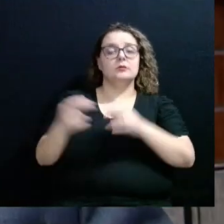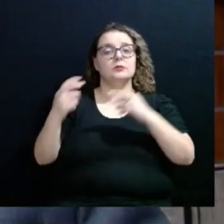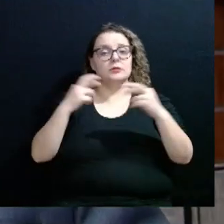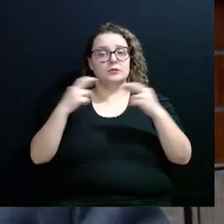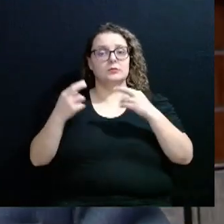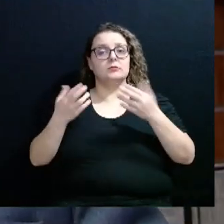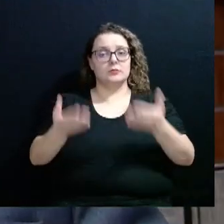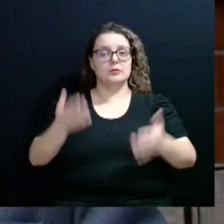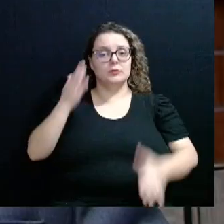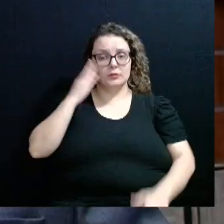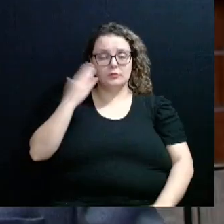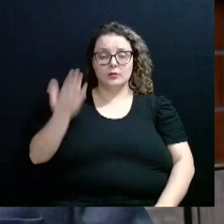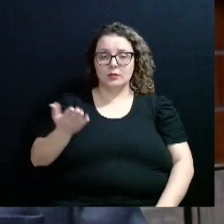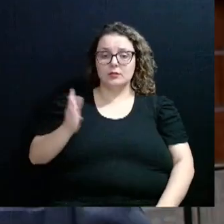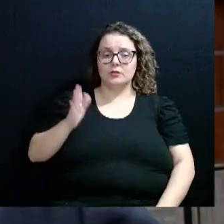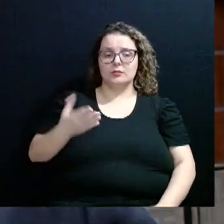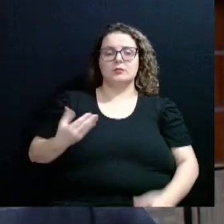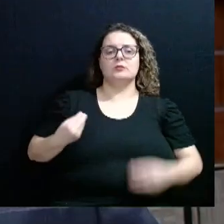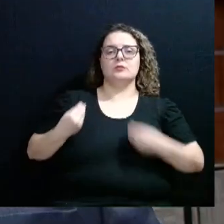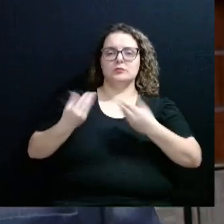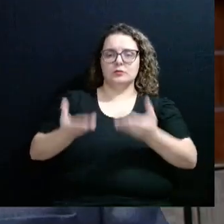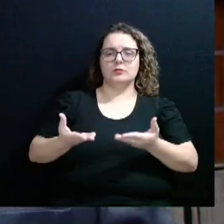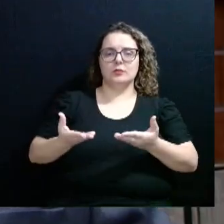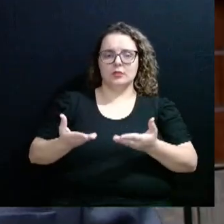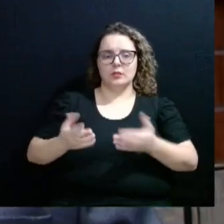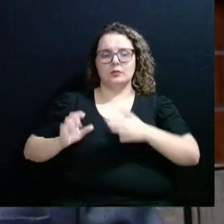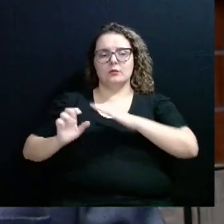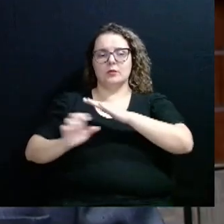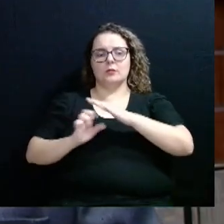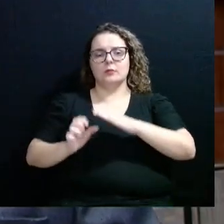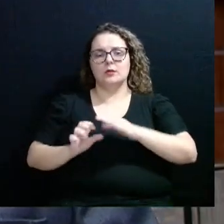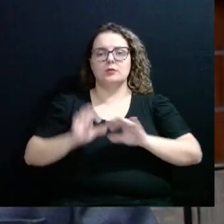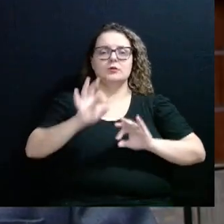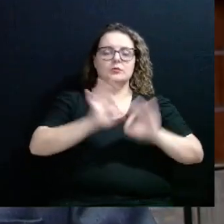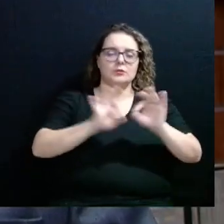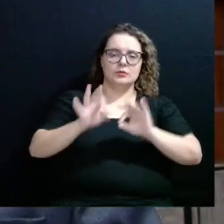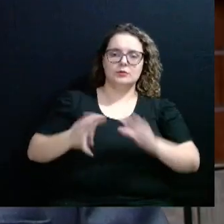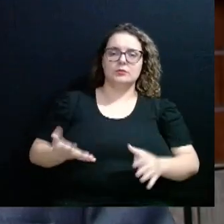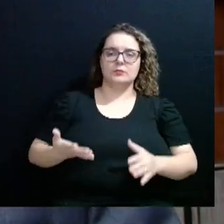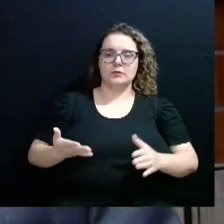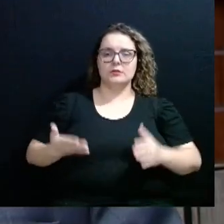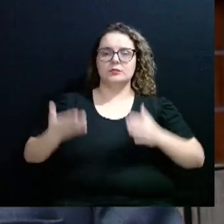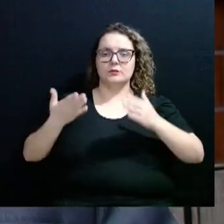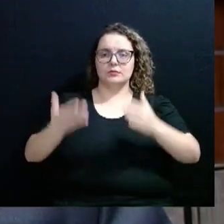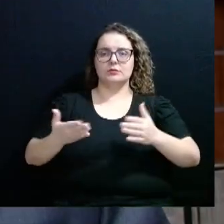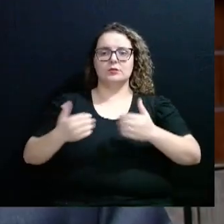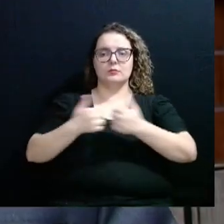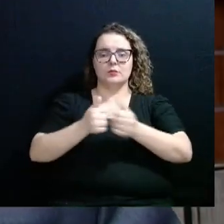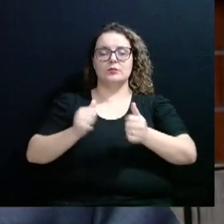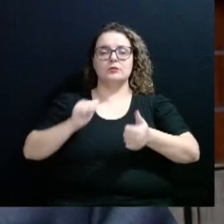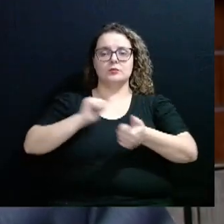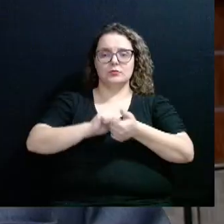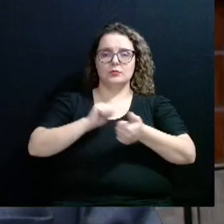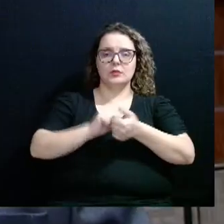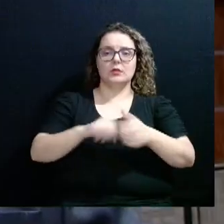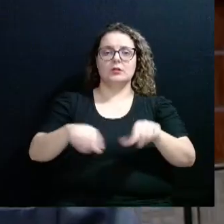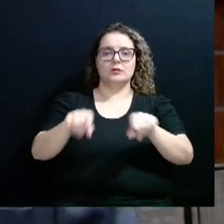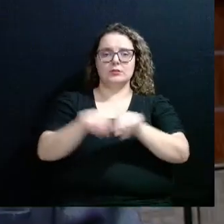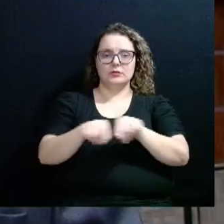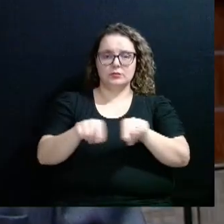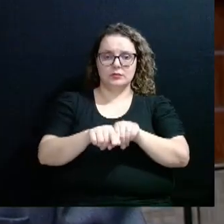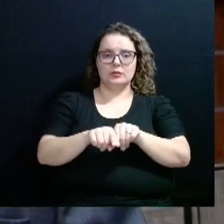Então já coloque para que as empresas já se organizem e traga ônibus de qualidade e também com essa vistoria para